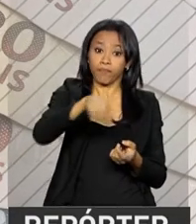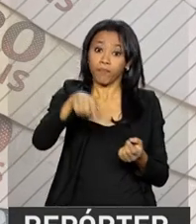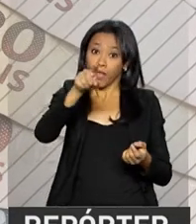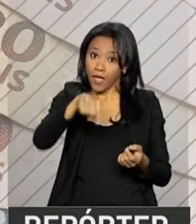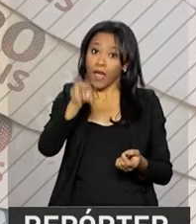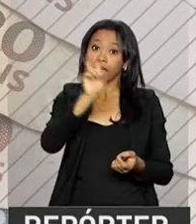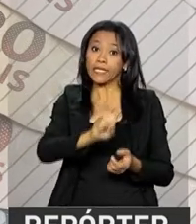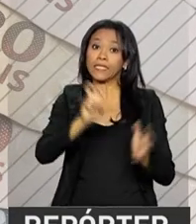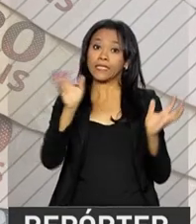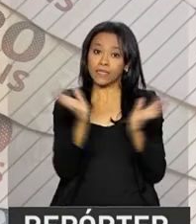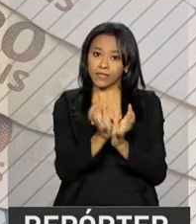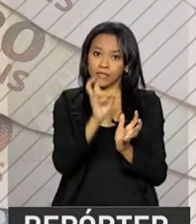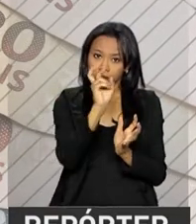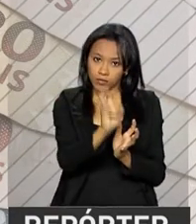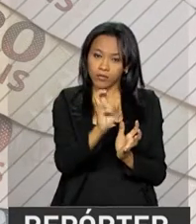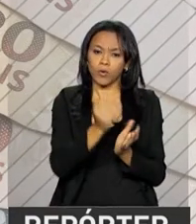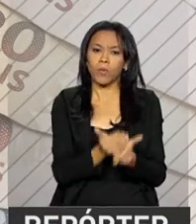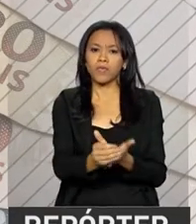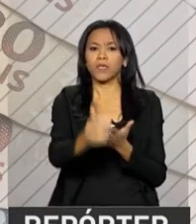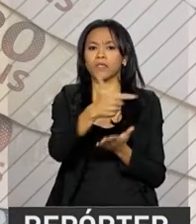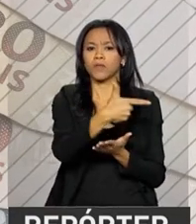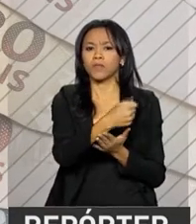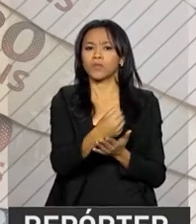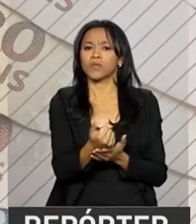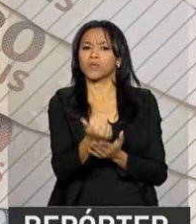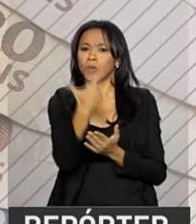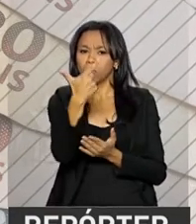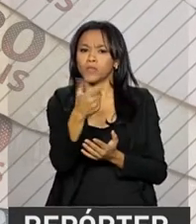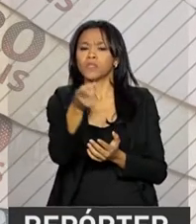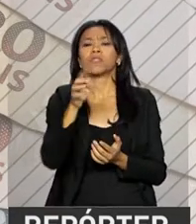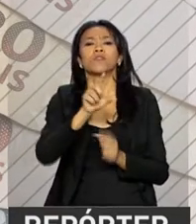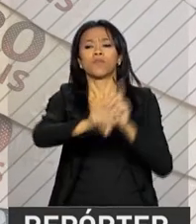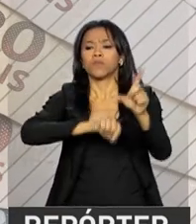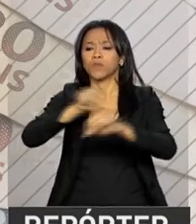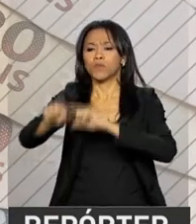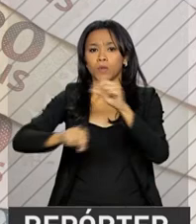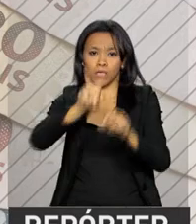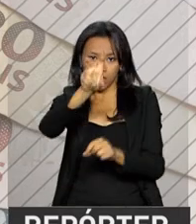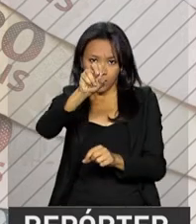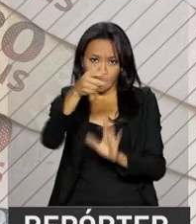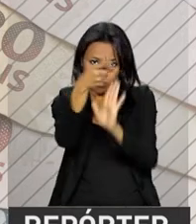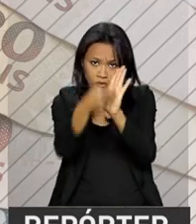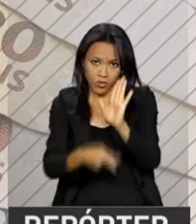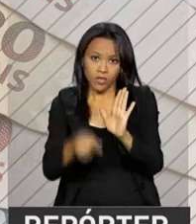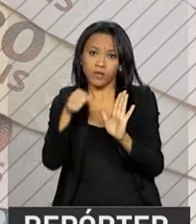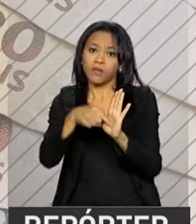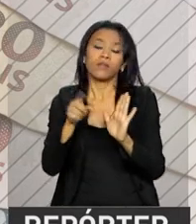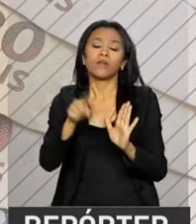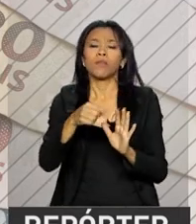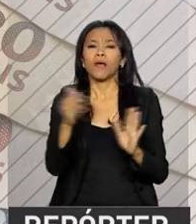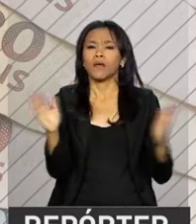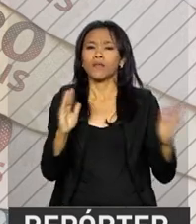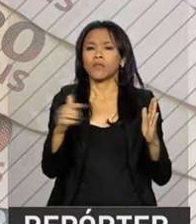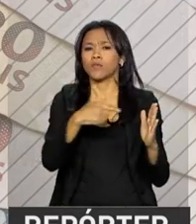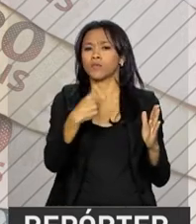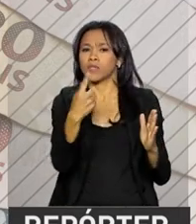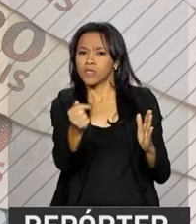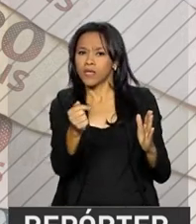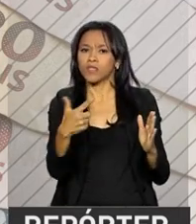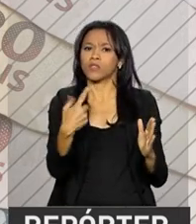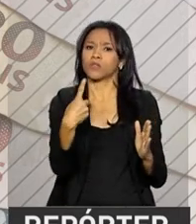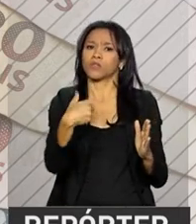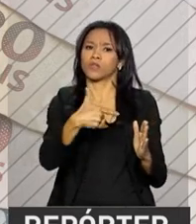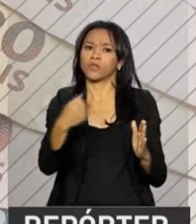iniciado em 2012 nesta etapa serão selecionados 50 projetos para serem desenvolvidos entre 2017 e